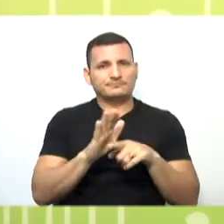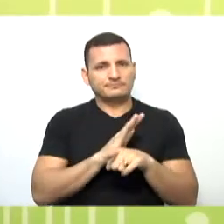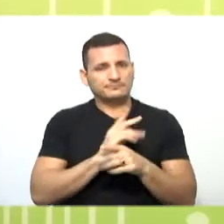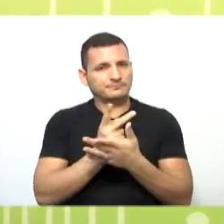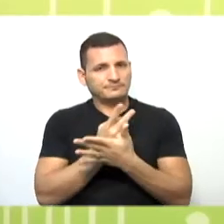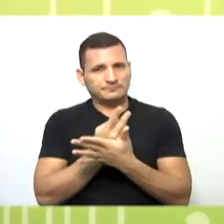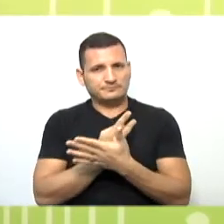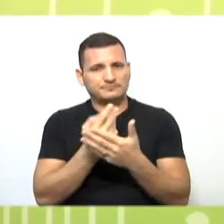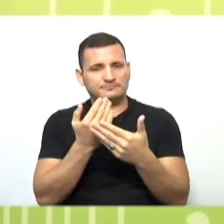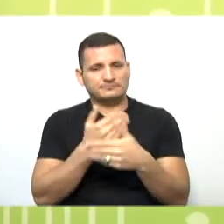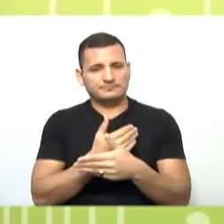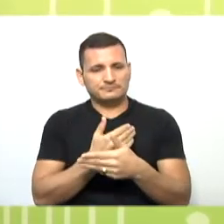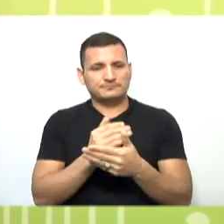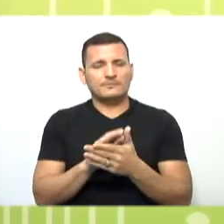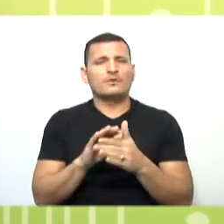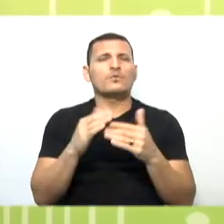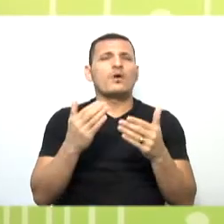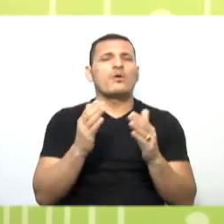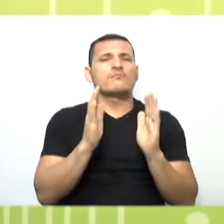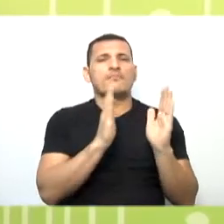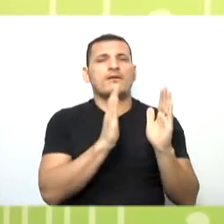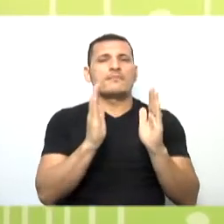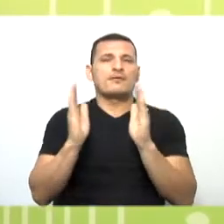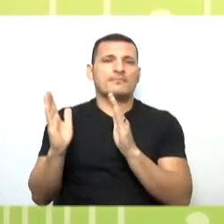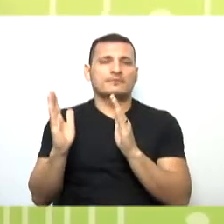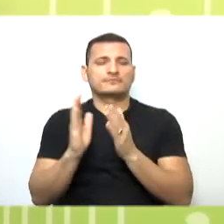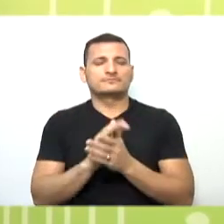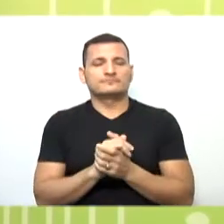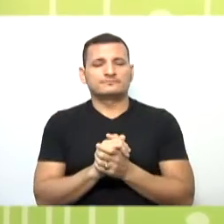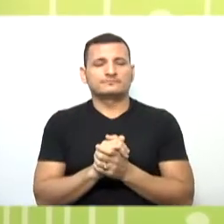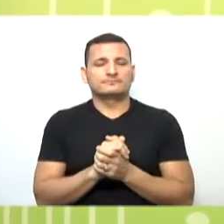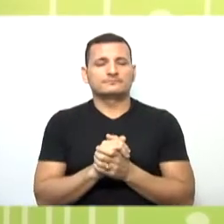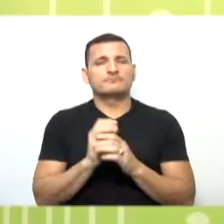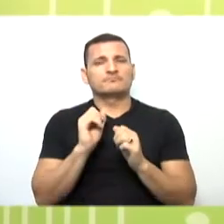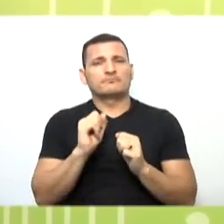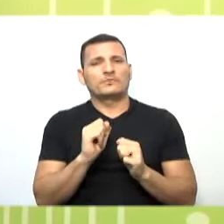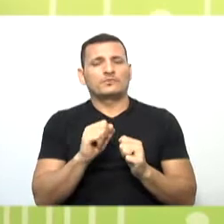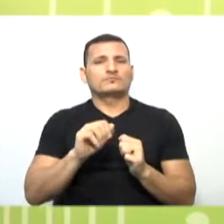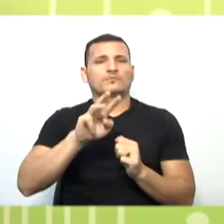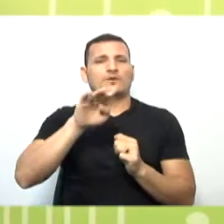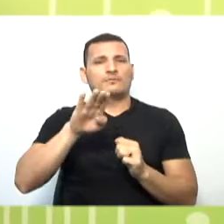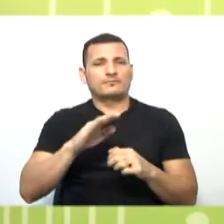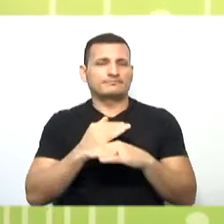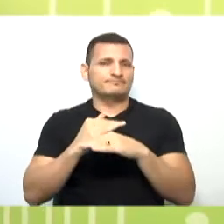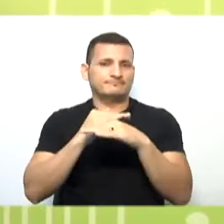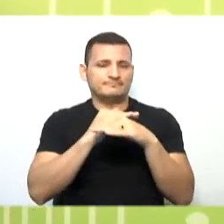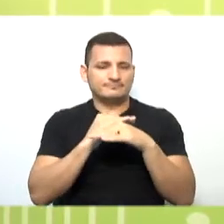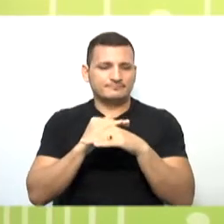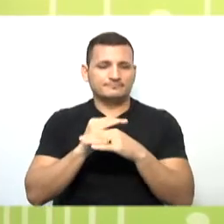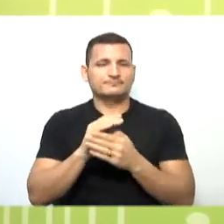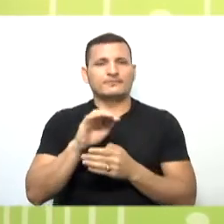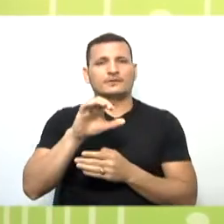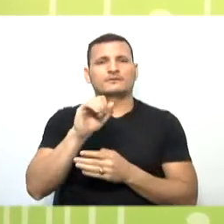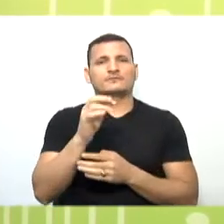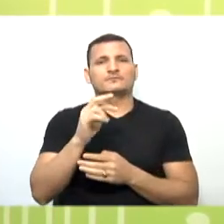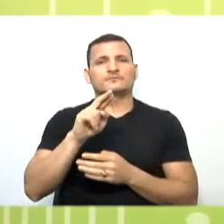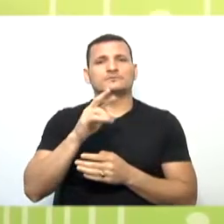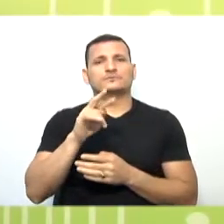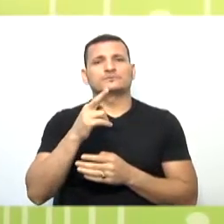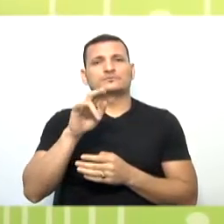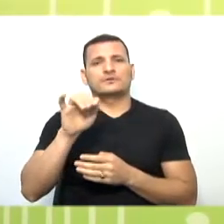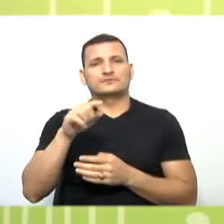errar na prova. Quais são as camadas que pode desenvolver padrões web? Estruturação